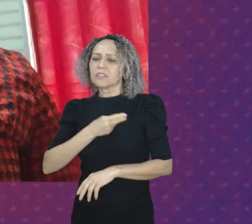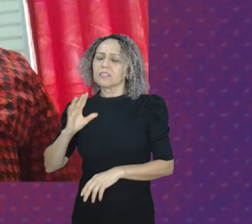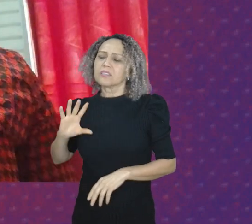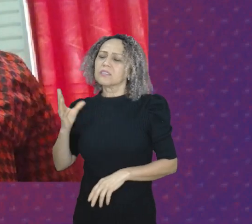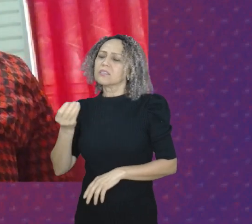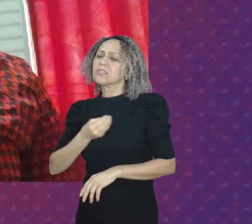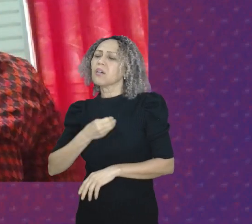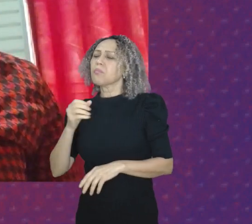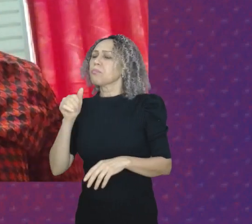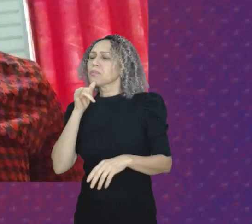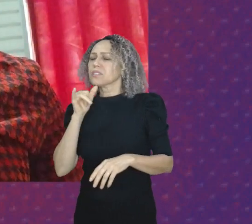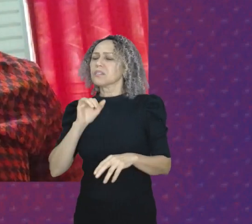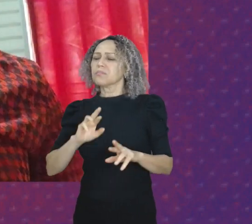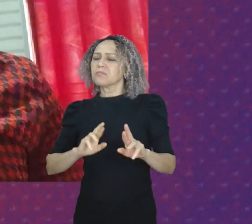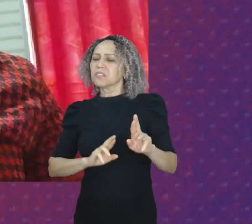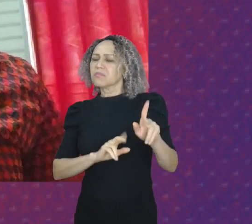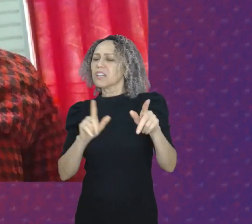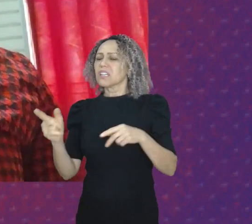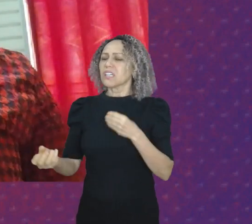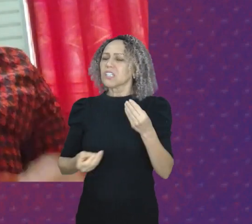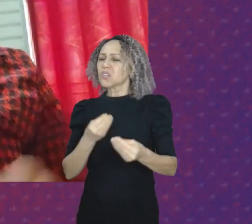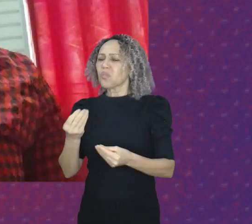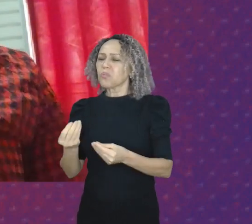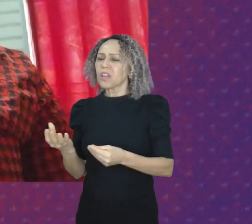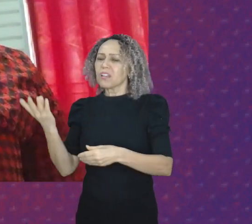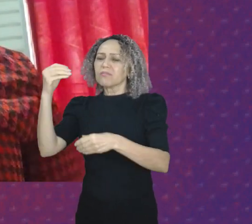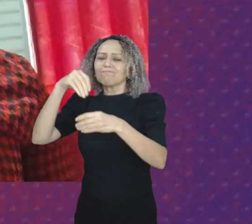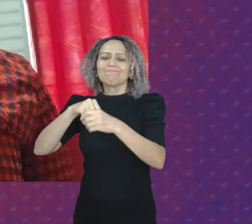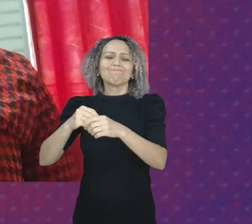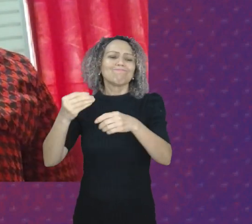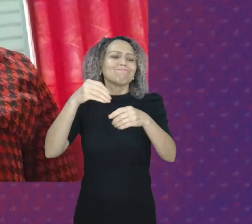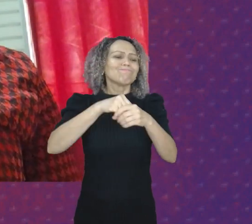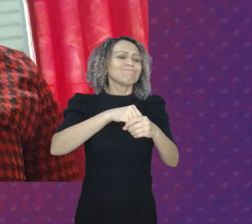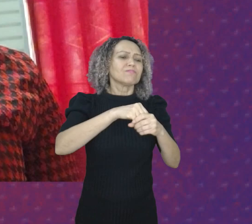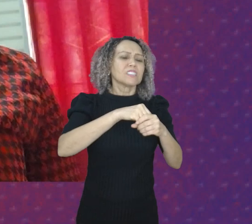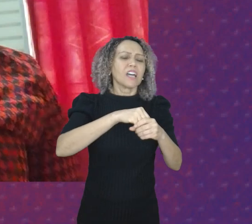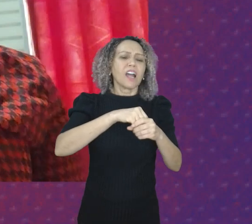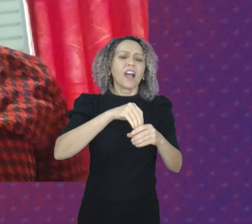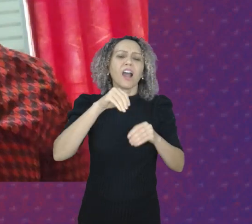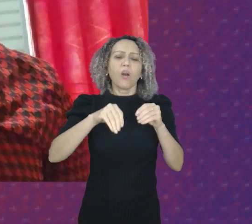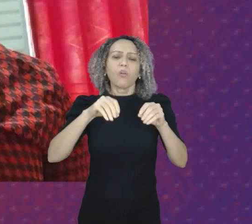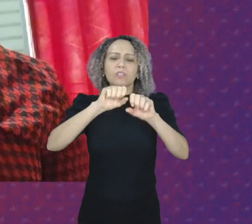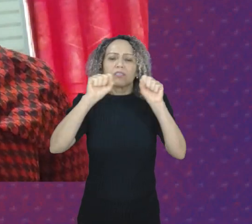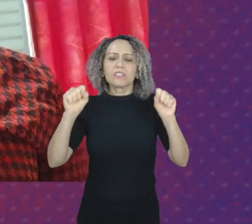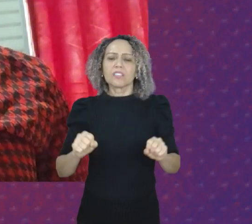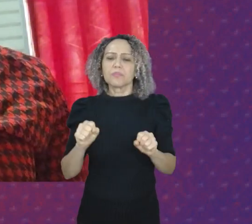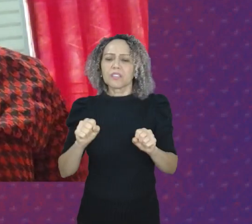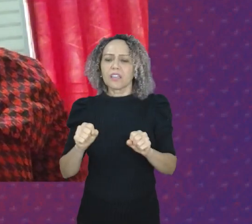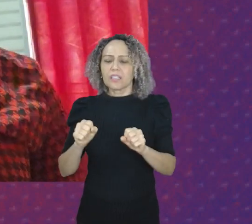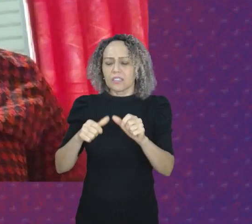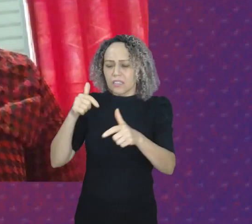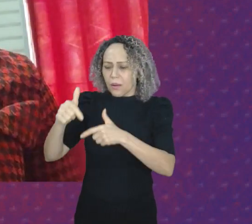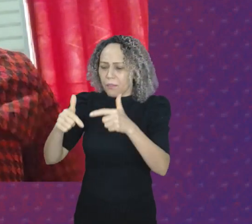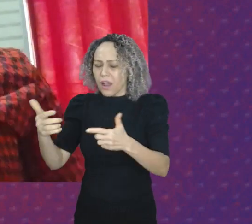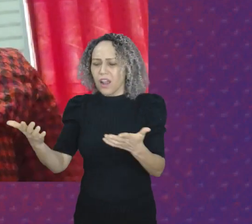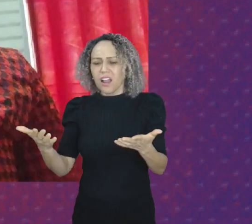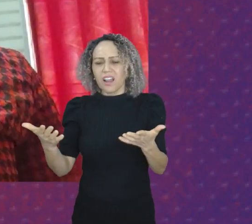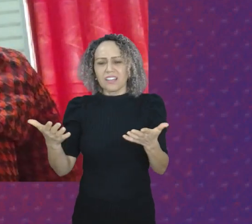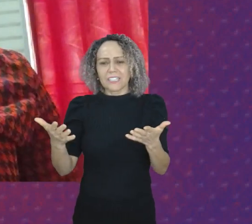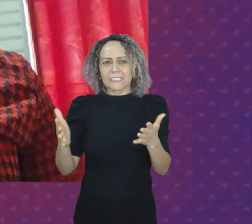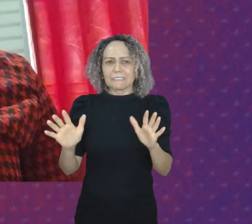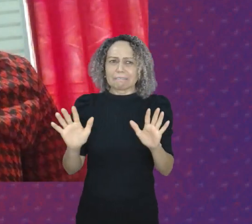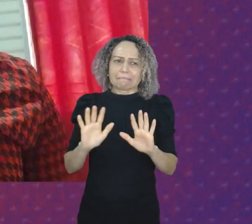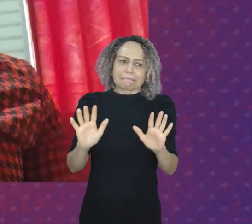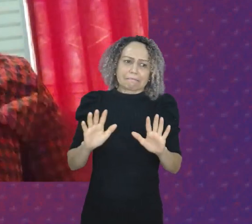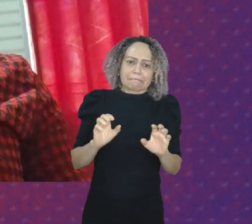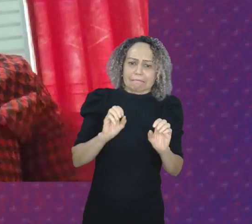uma qualificação profissional adequada para estar adentrando ao sistema da empregabilidade. Então, se eu não tenho uma educação